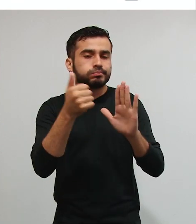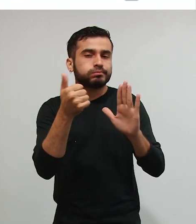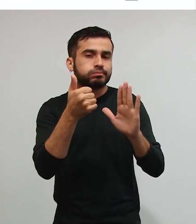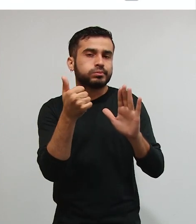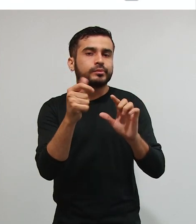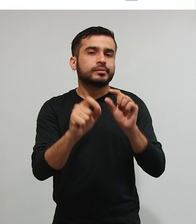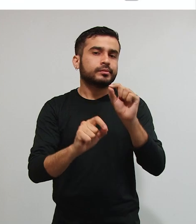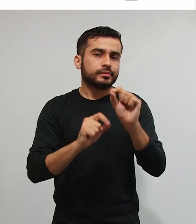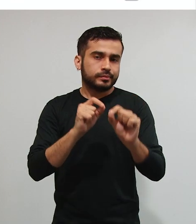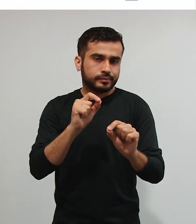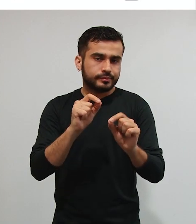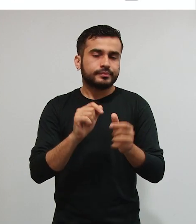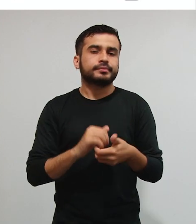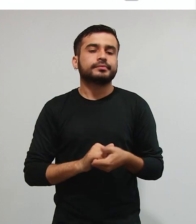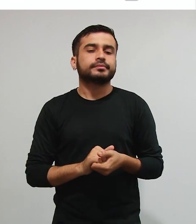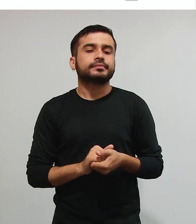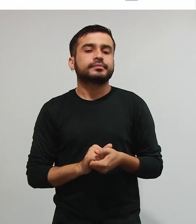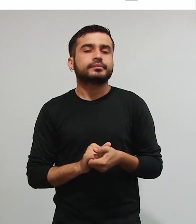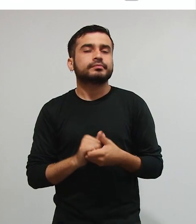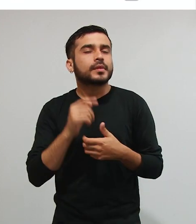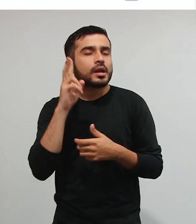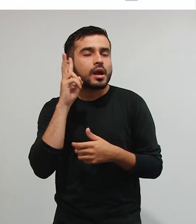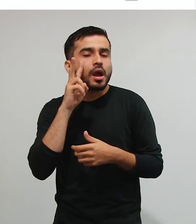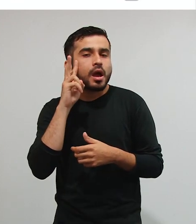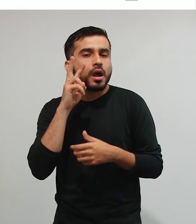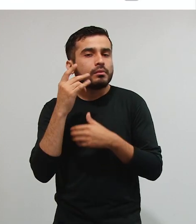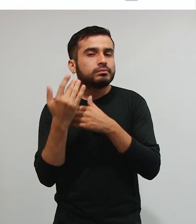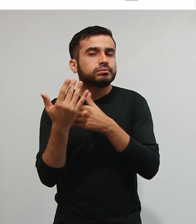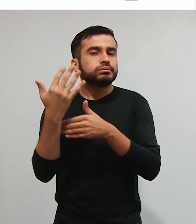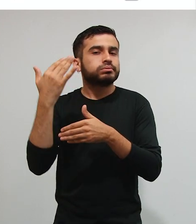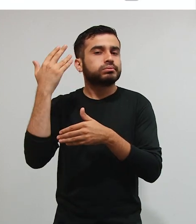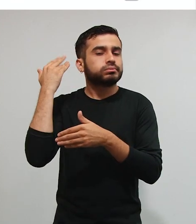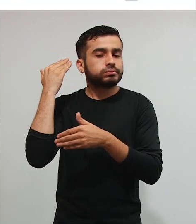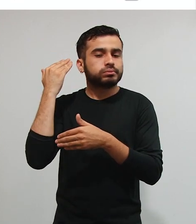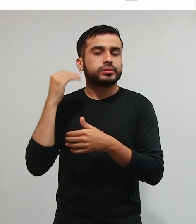faz? No primeiro momento, a gente resgata